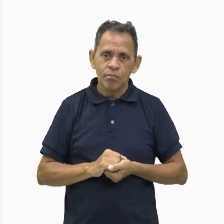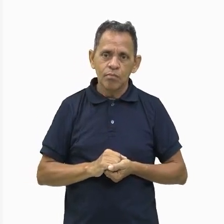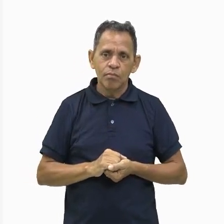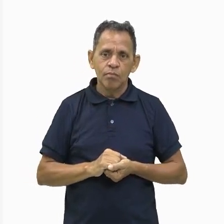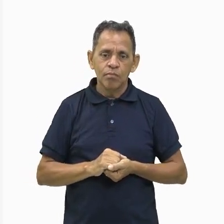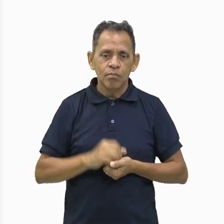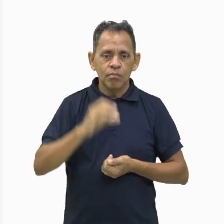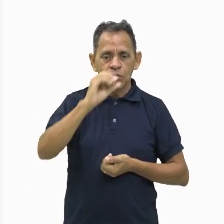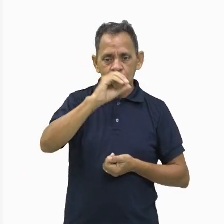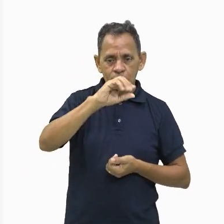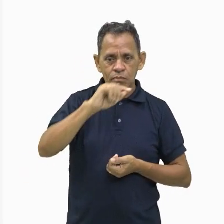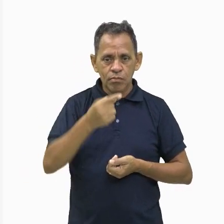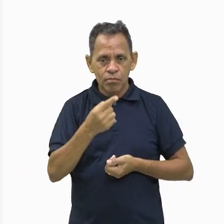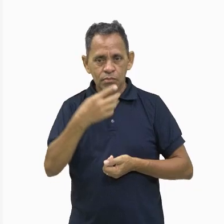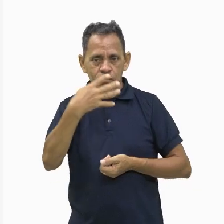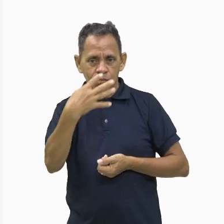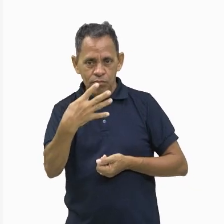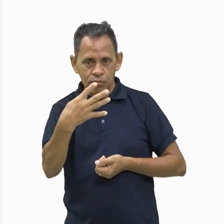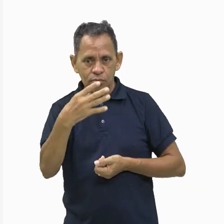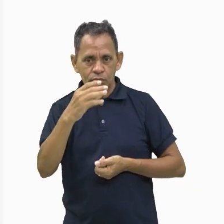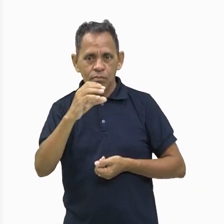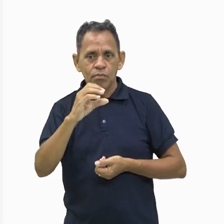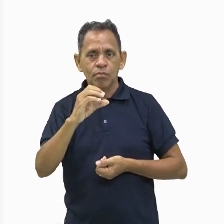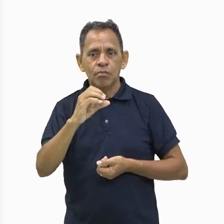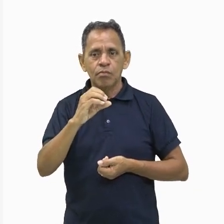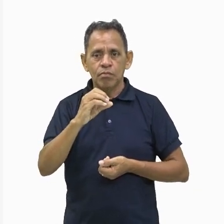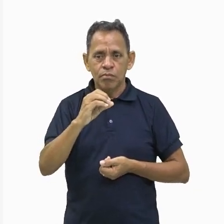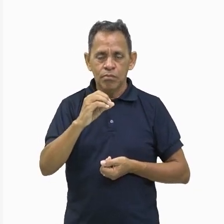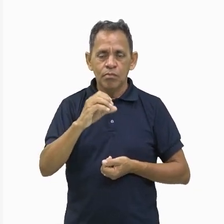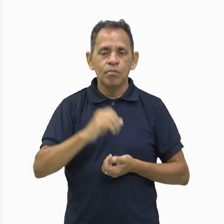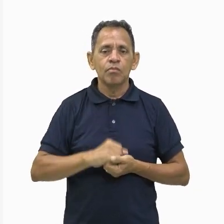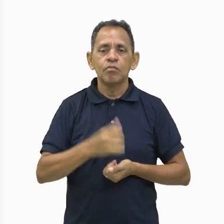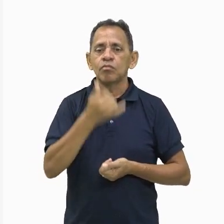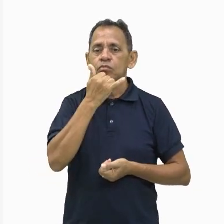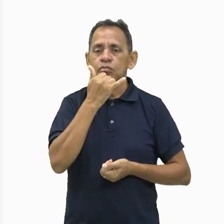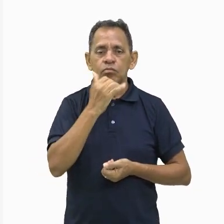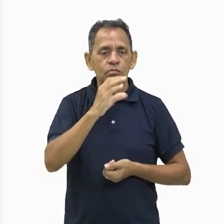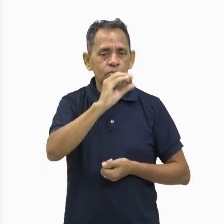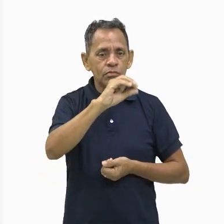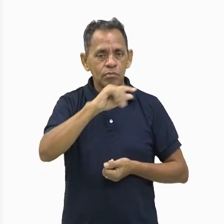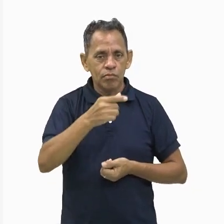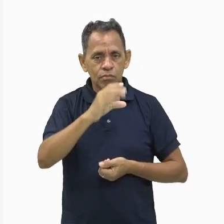decimal, ele é igual a 0,04. Tá bom?